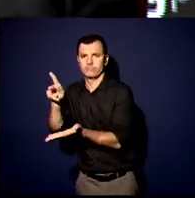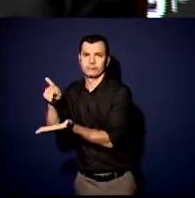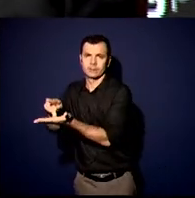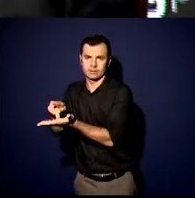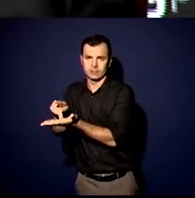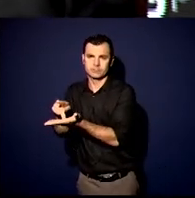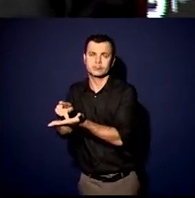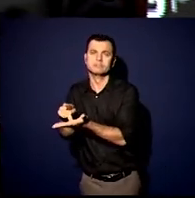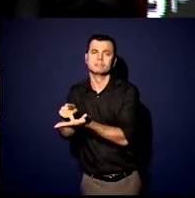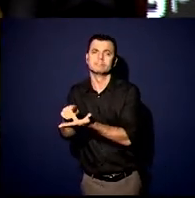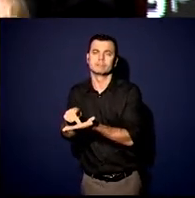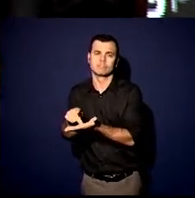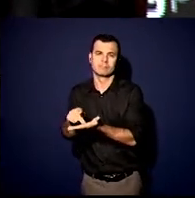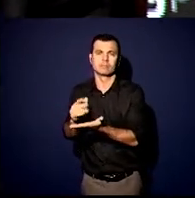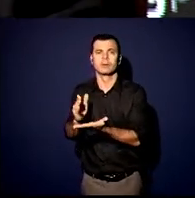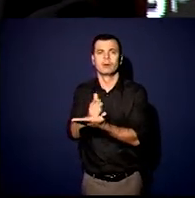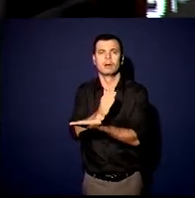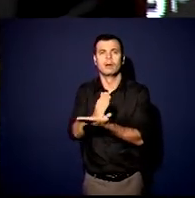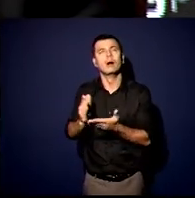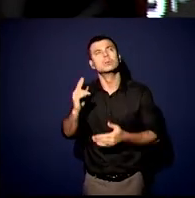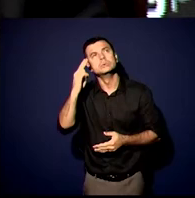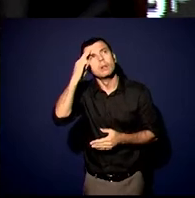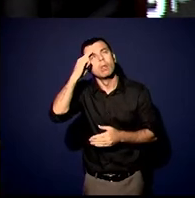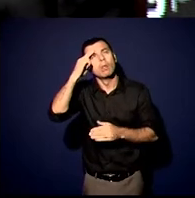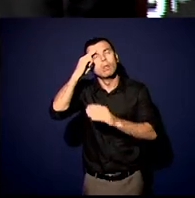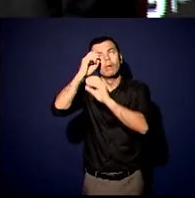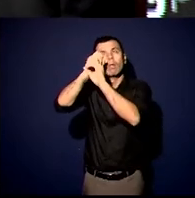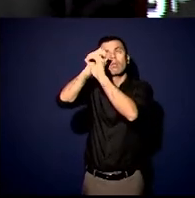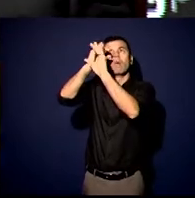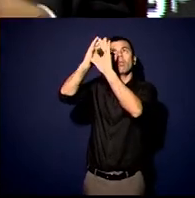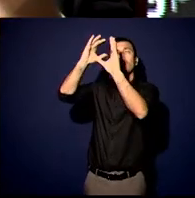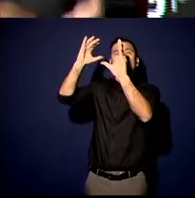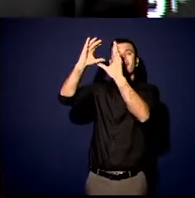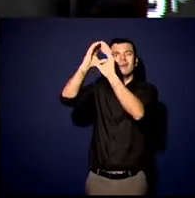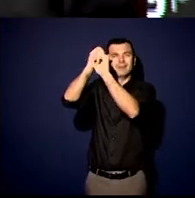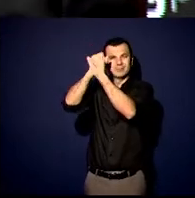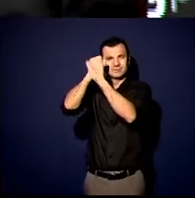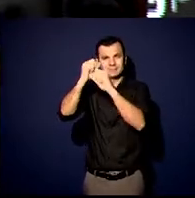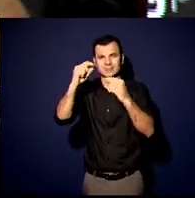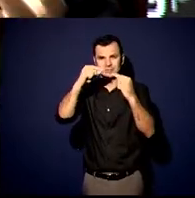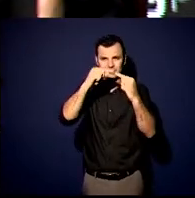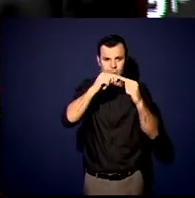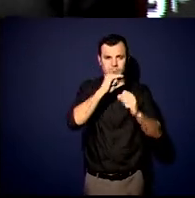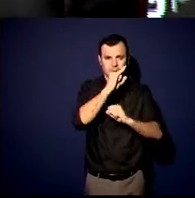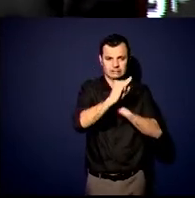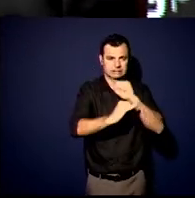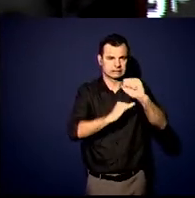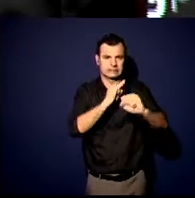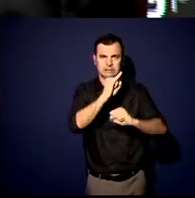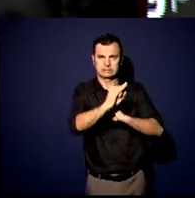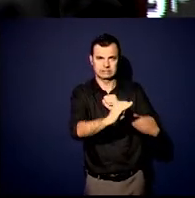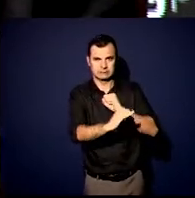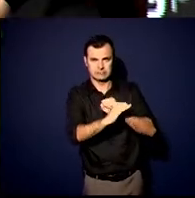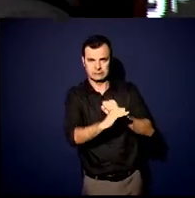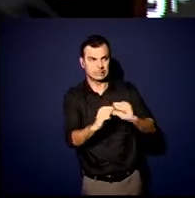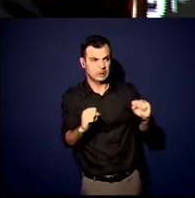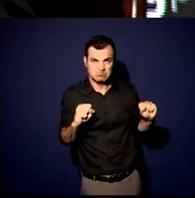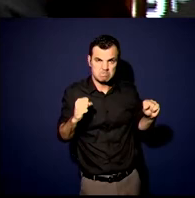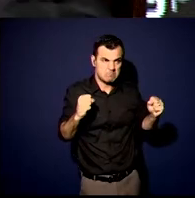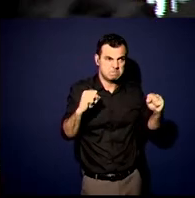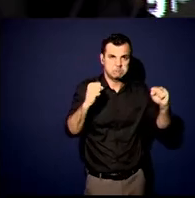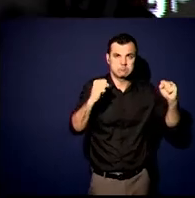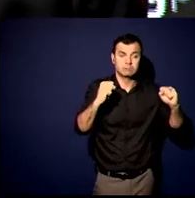certo Os Delírios que fazem parte do mundo dessa internet selvagem eu diria acabaram